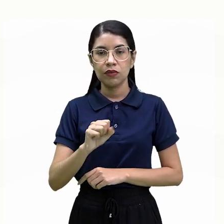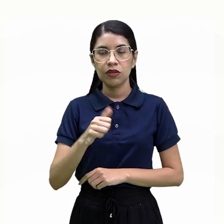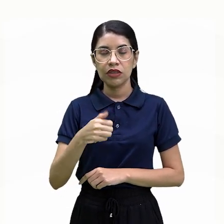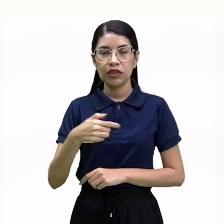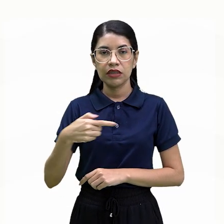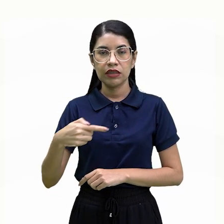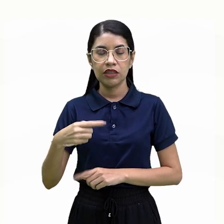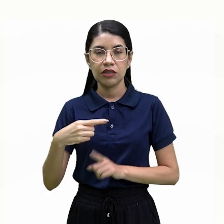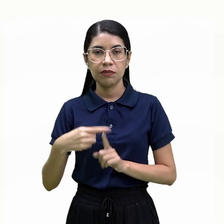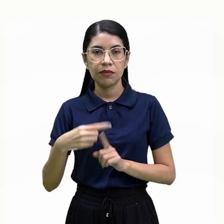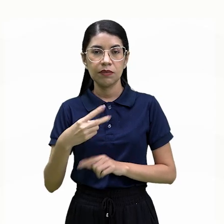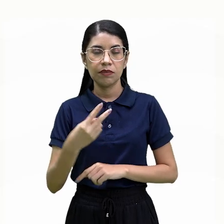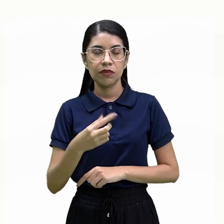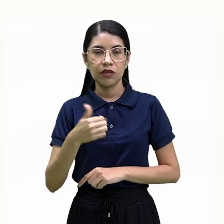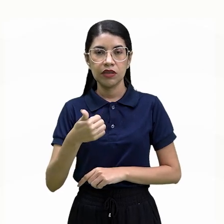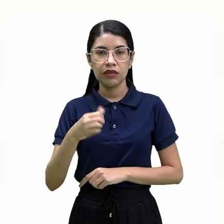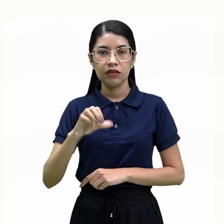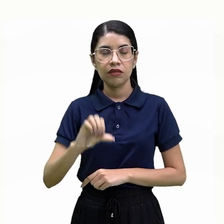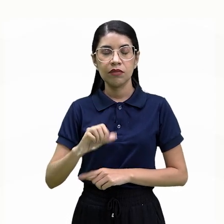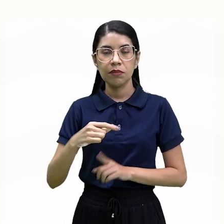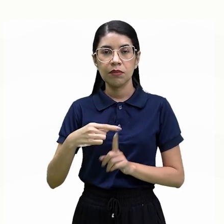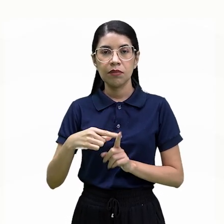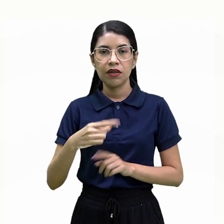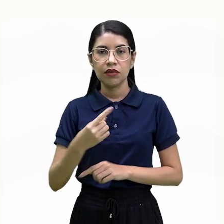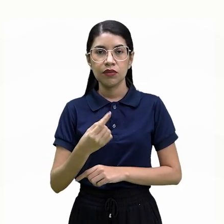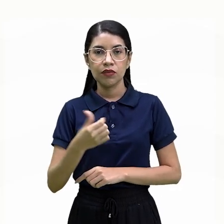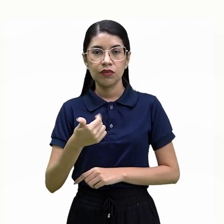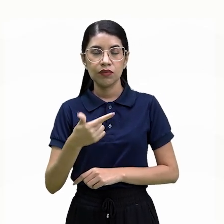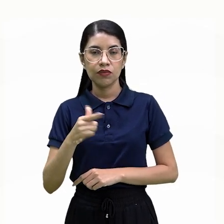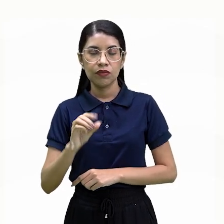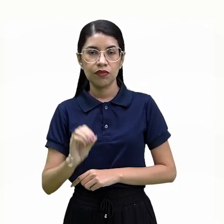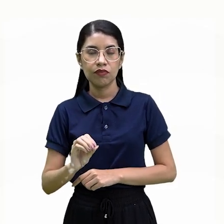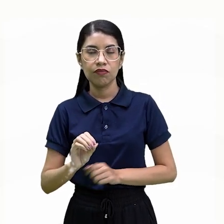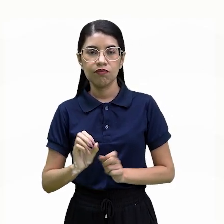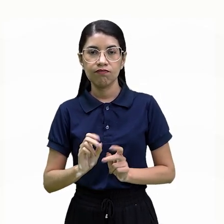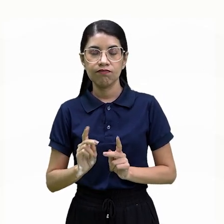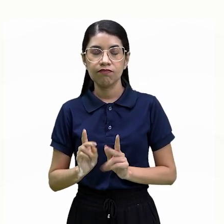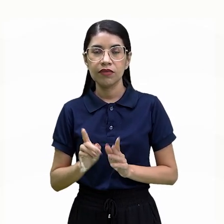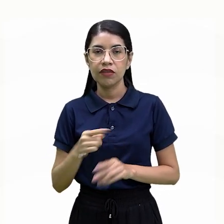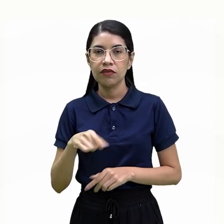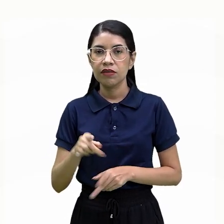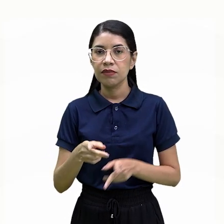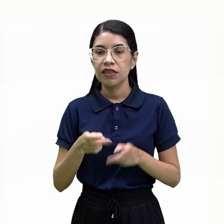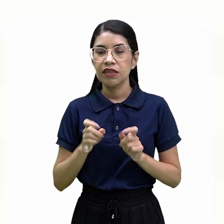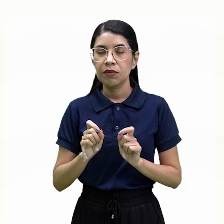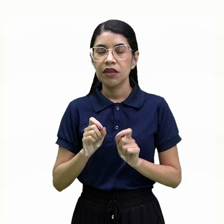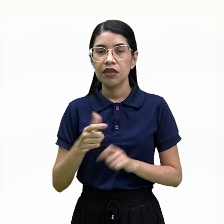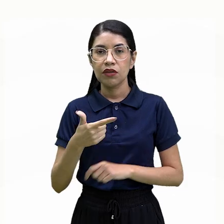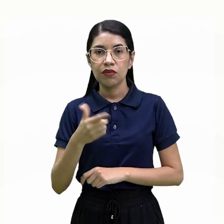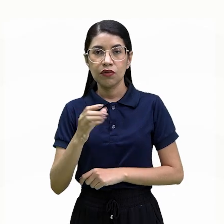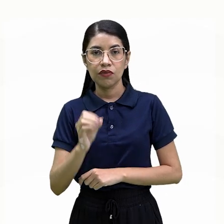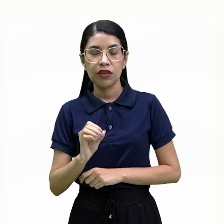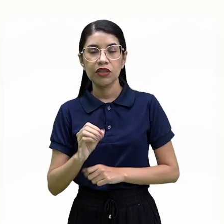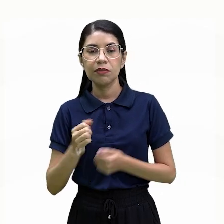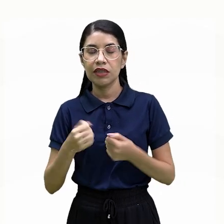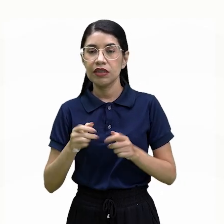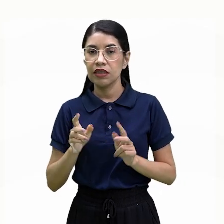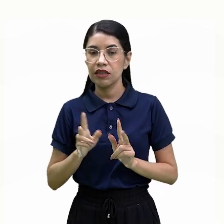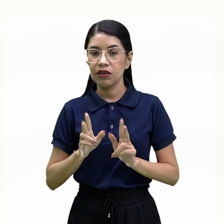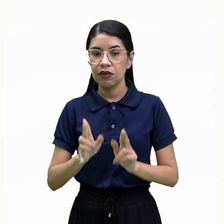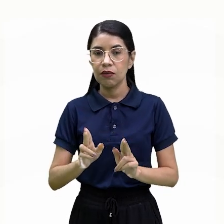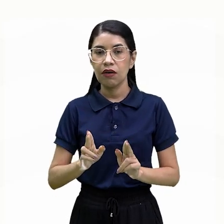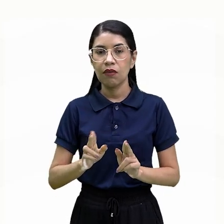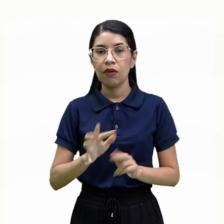17. Mais 2, 19. Mais 1, 20. Observe que esse cara aqui, ó, sempre vai ter que ser igual